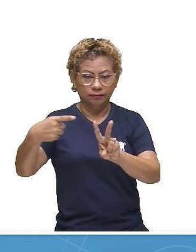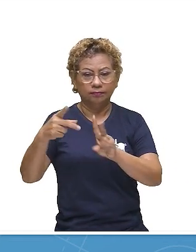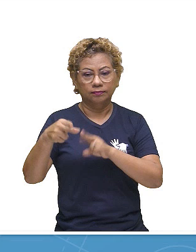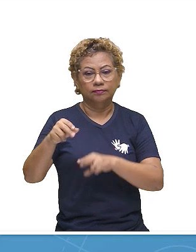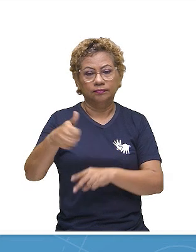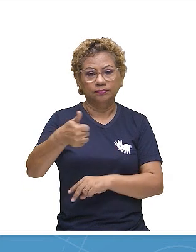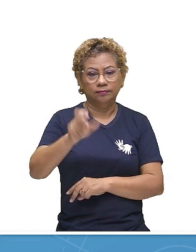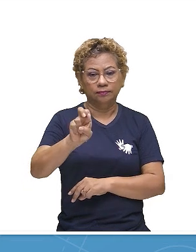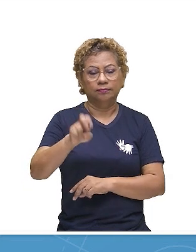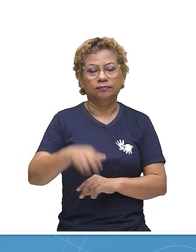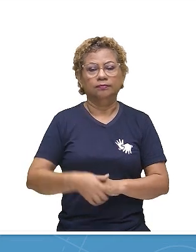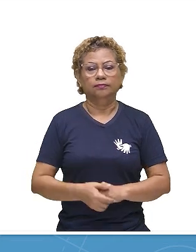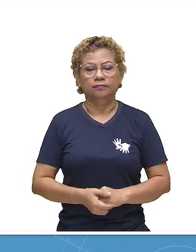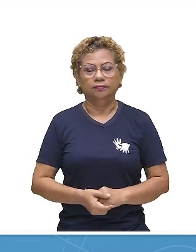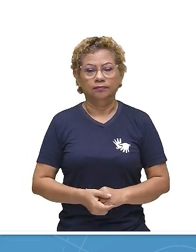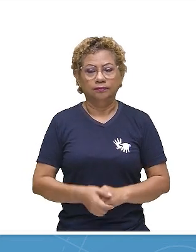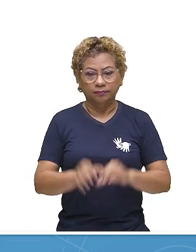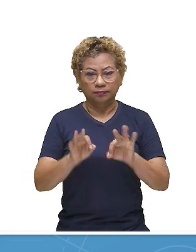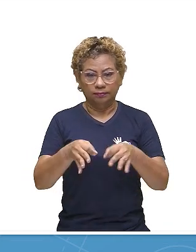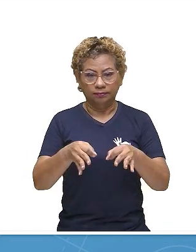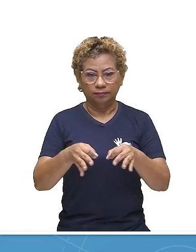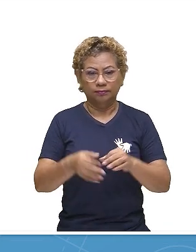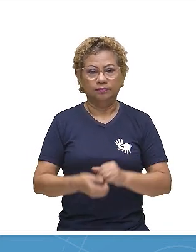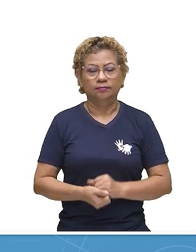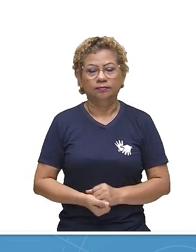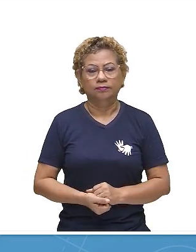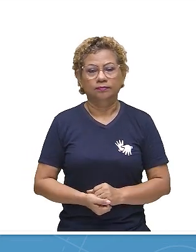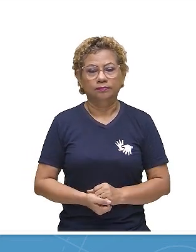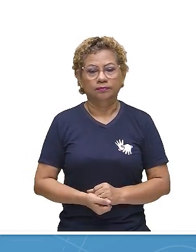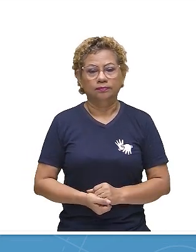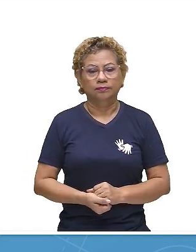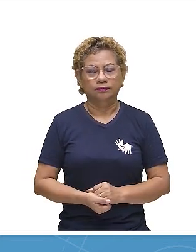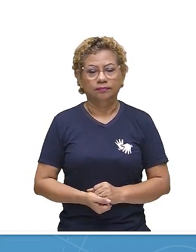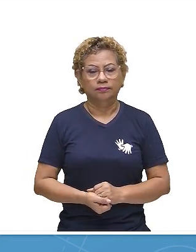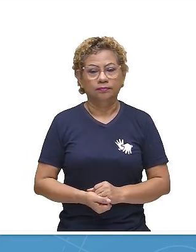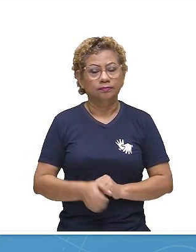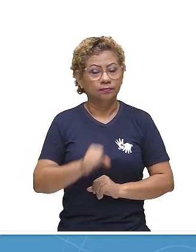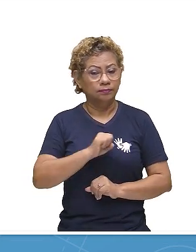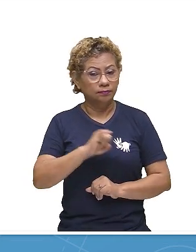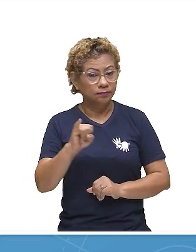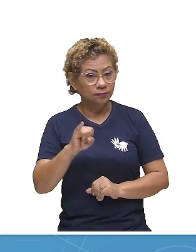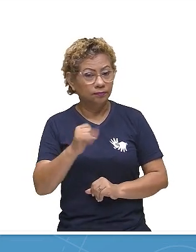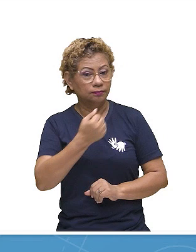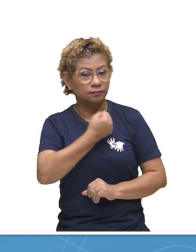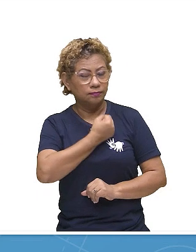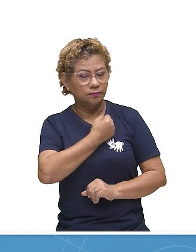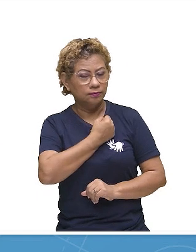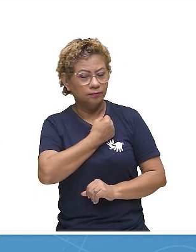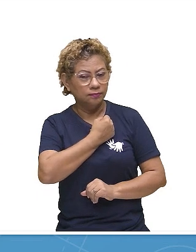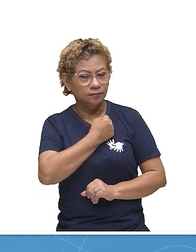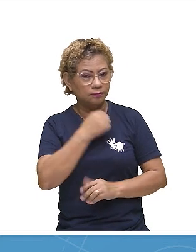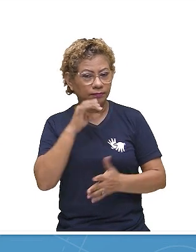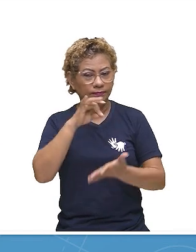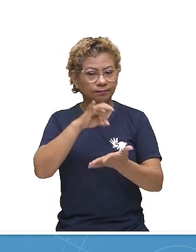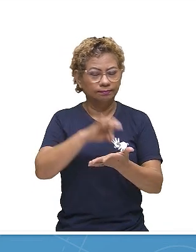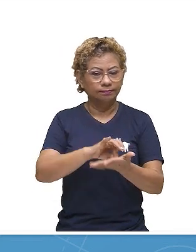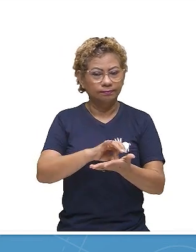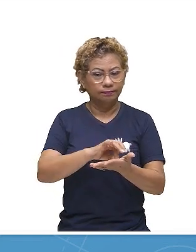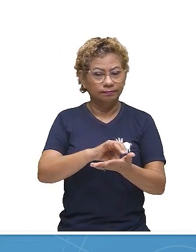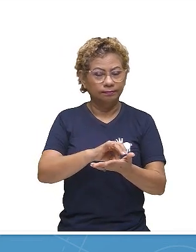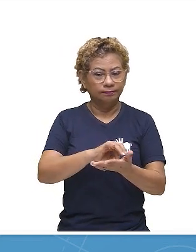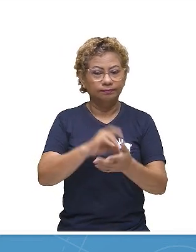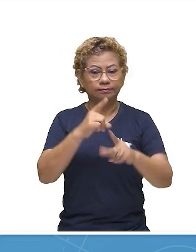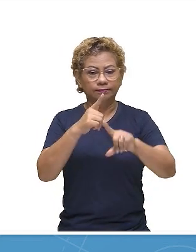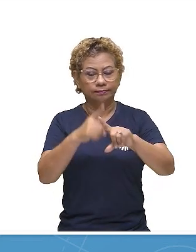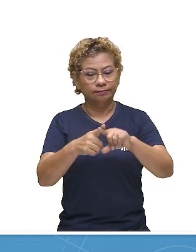15. Perfeito? Bem, se a propriedade vale na multiplicação, necessariamente ela